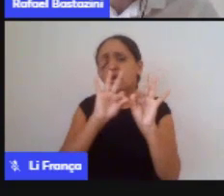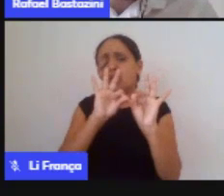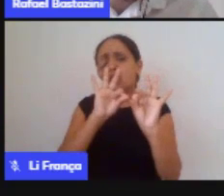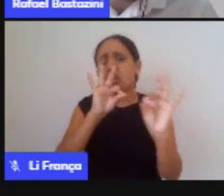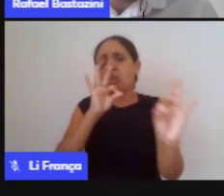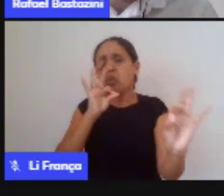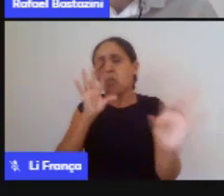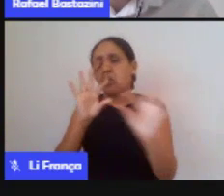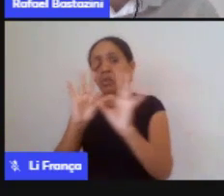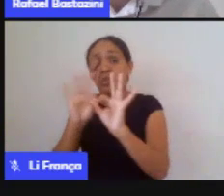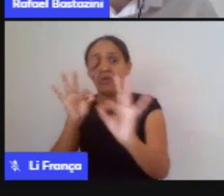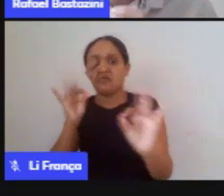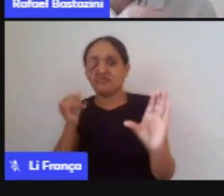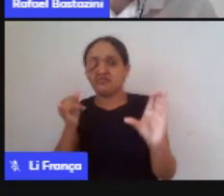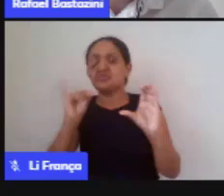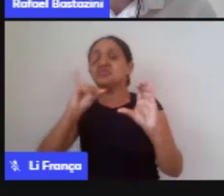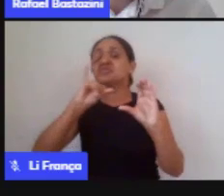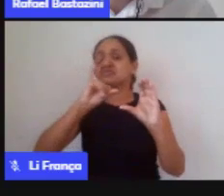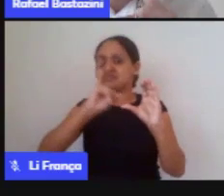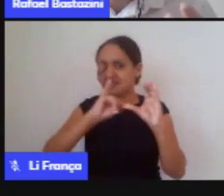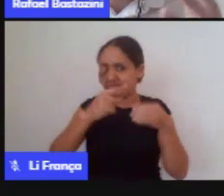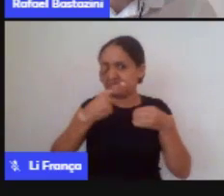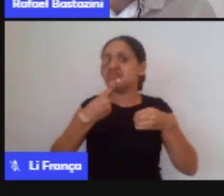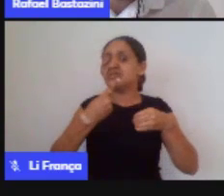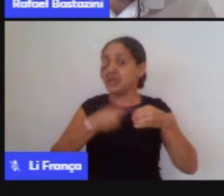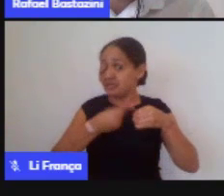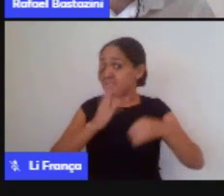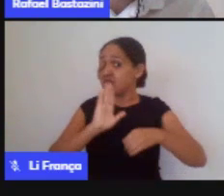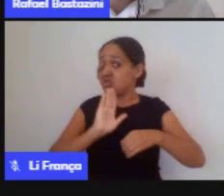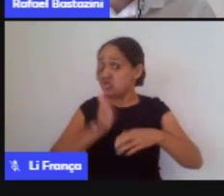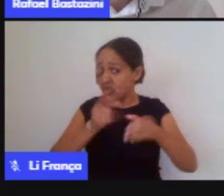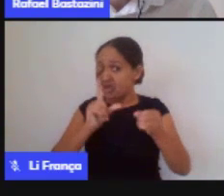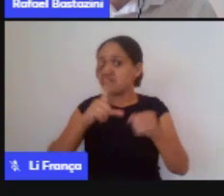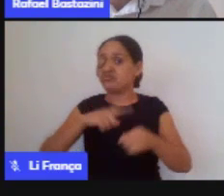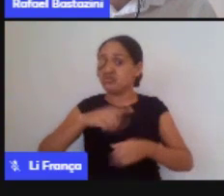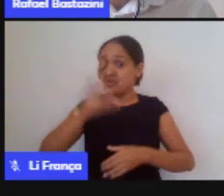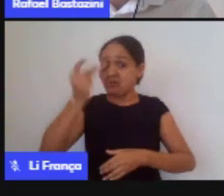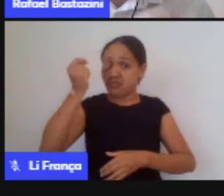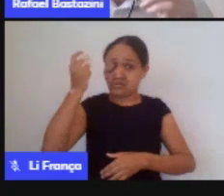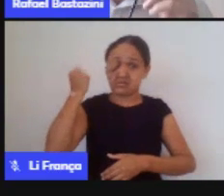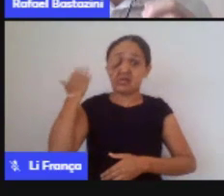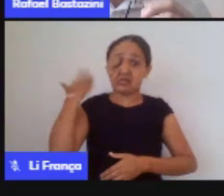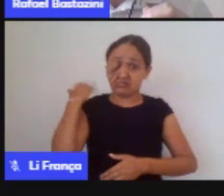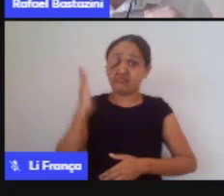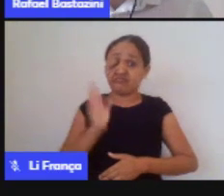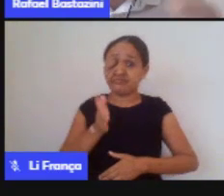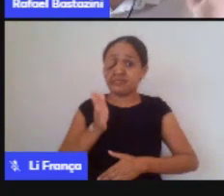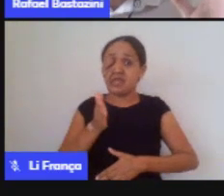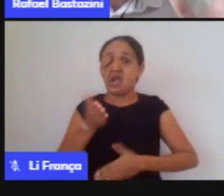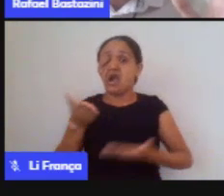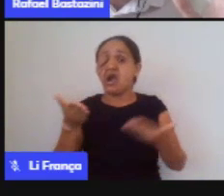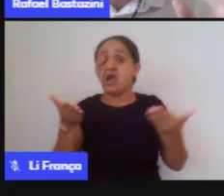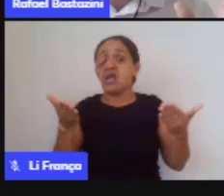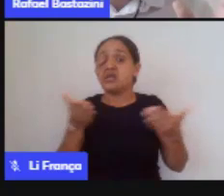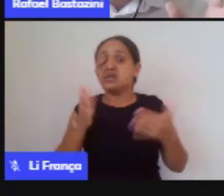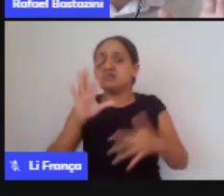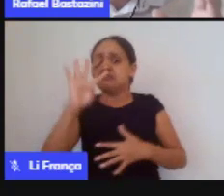do centro da cidade, da área que já era consolidada. Ou seja, é nesse período,